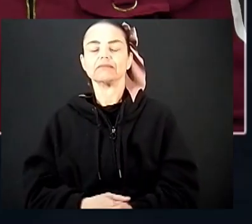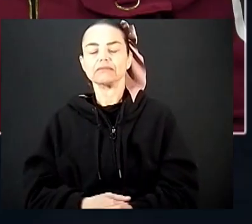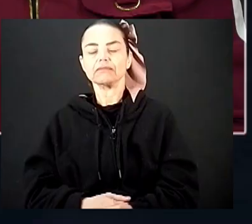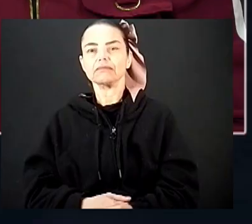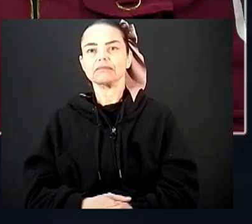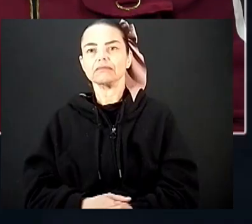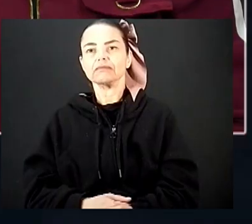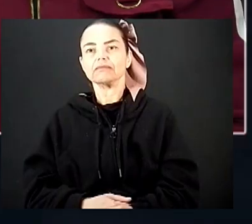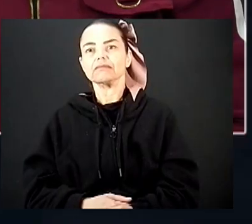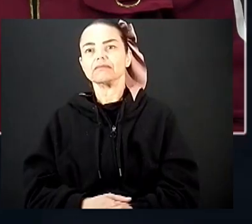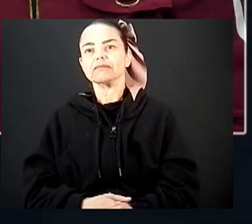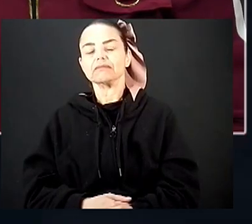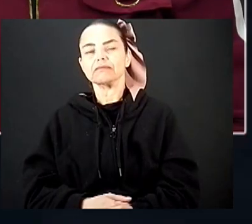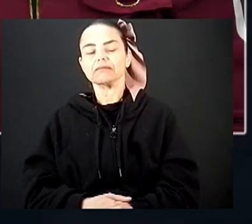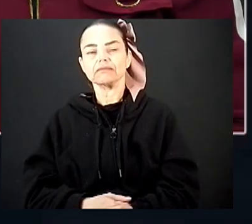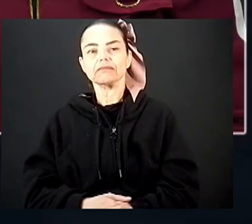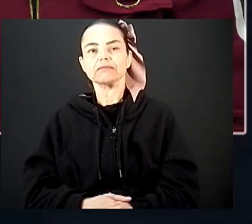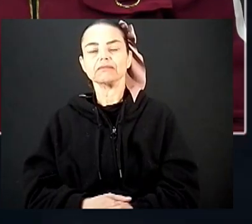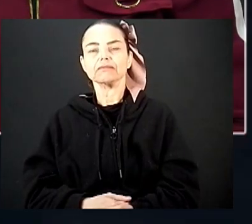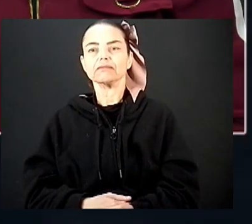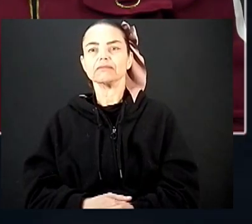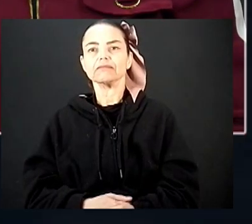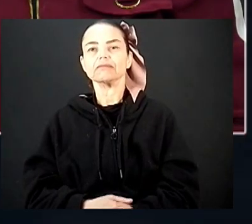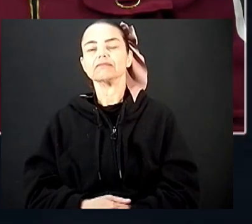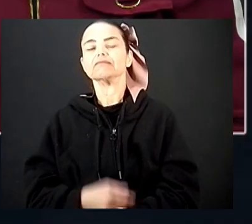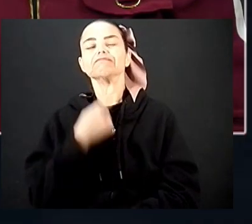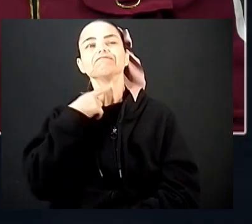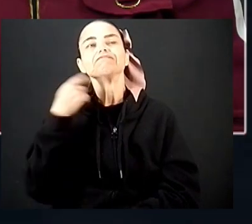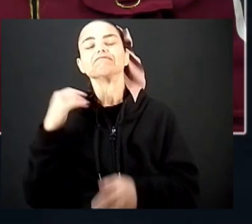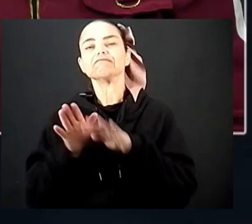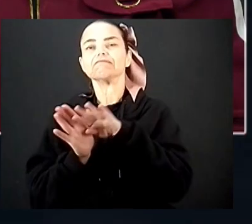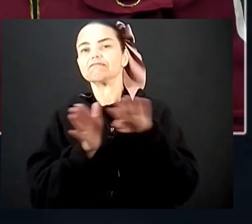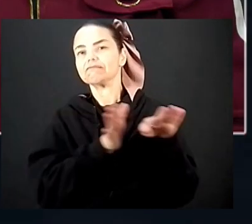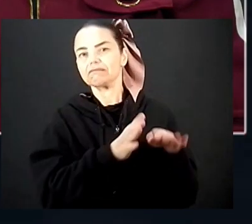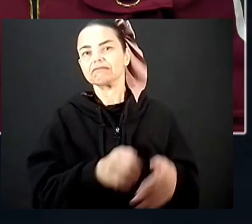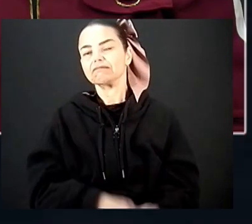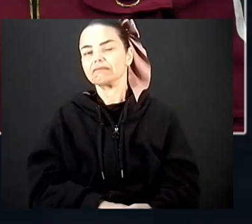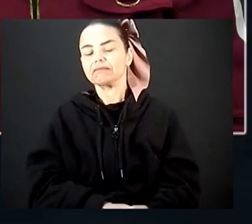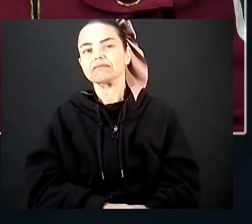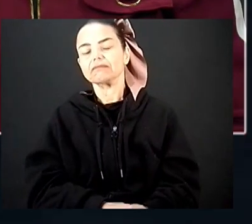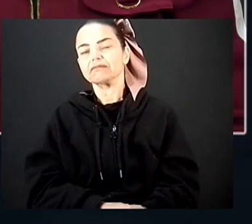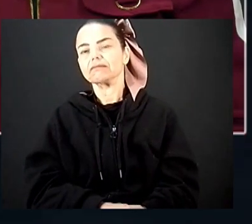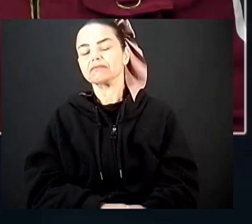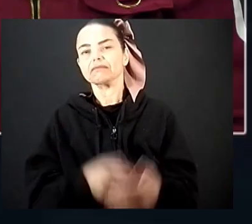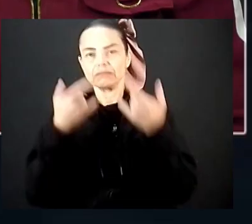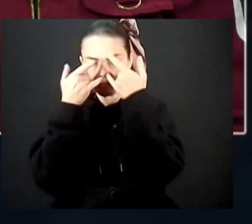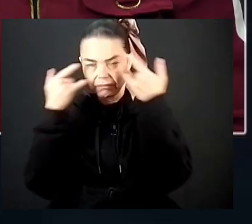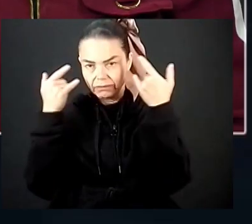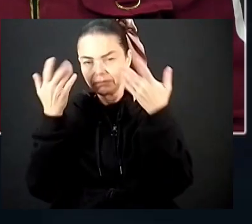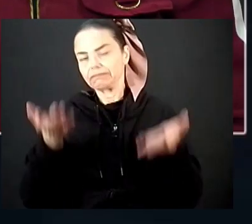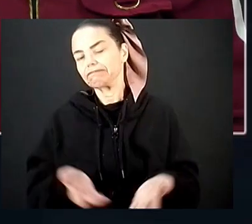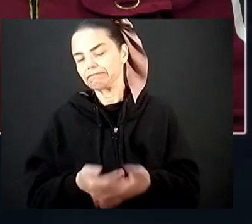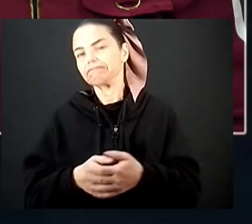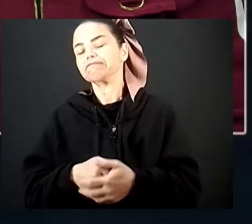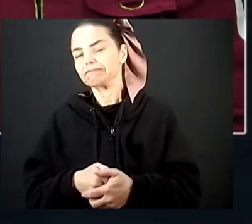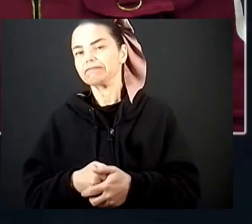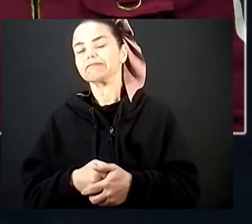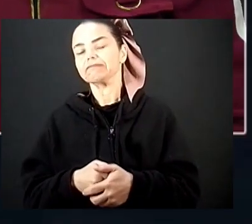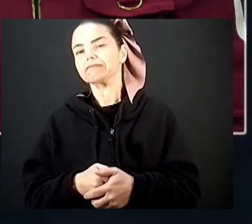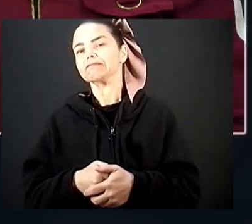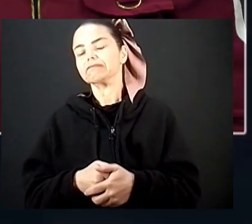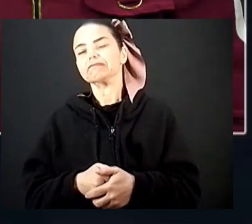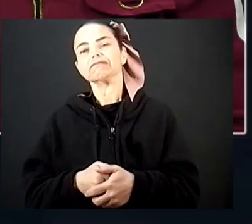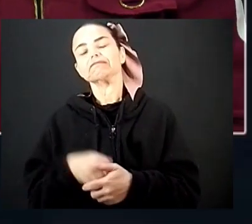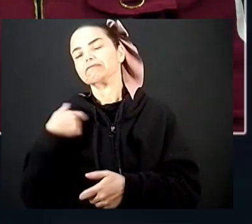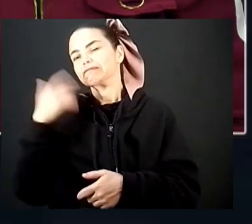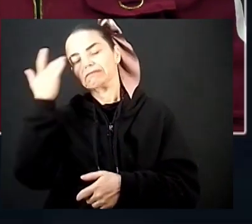Justamente, né? O desejo, ele fica de lado, Sim. Né? E aí a ambição começa a fazer parte, e aí ele não sabe